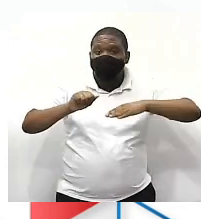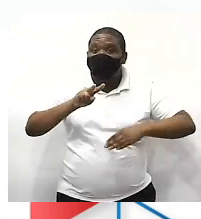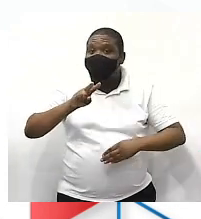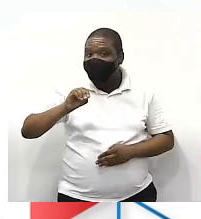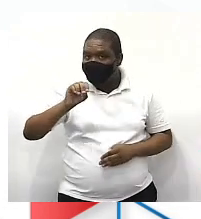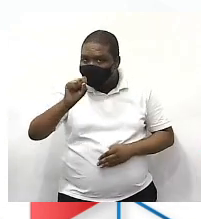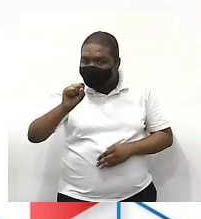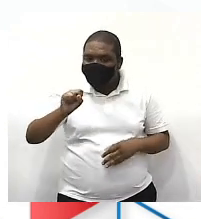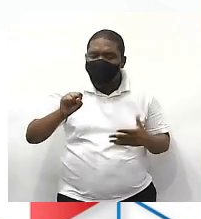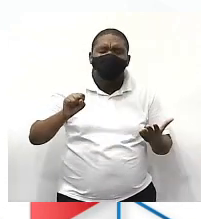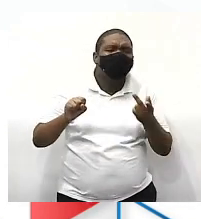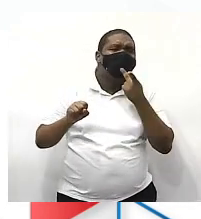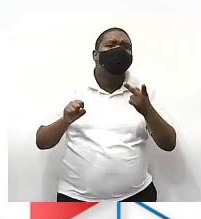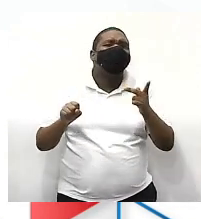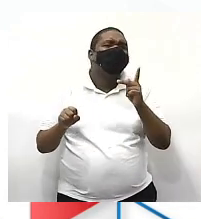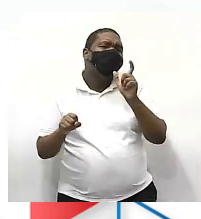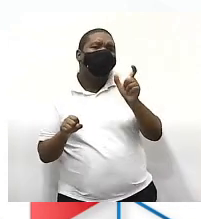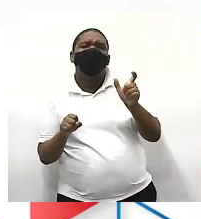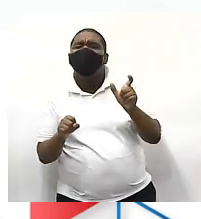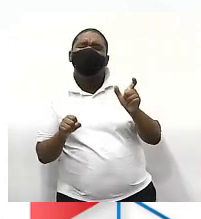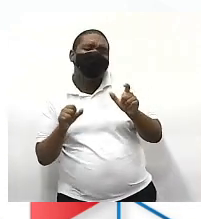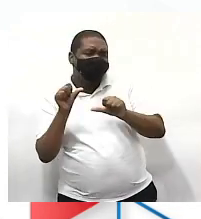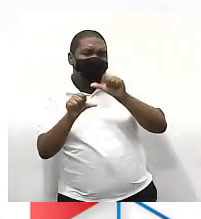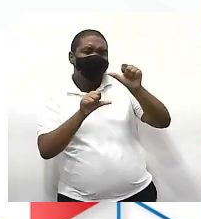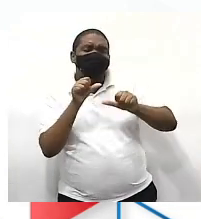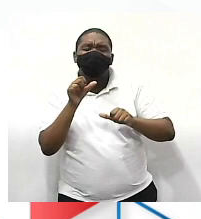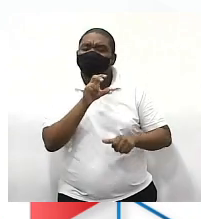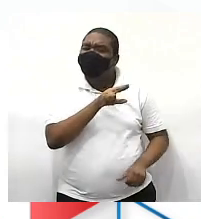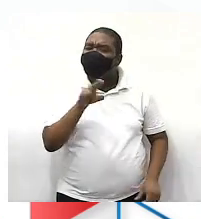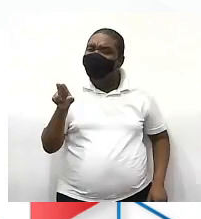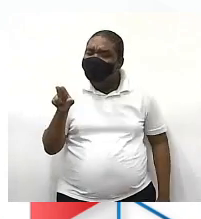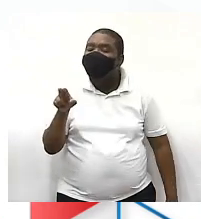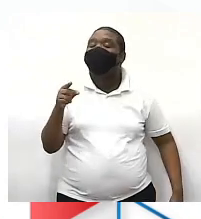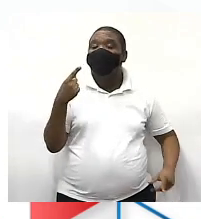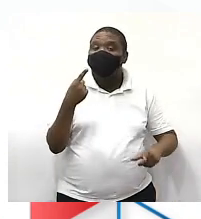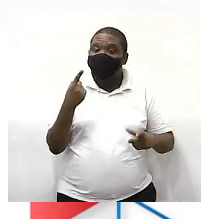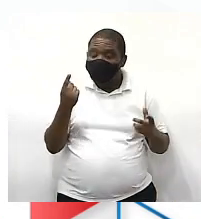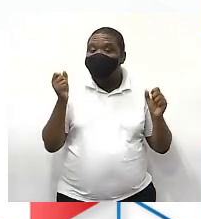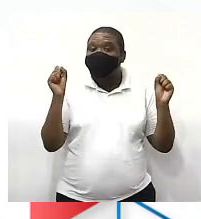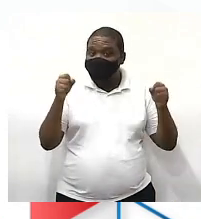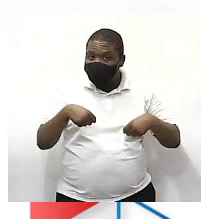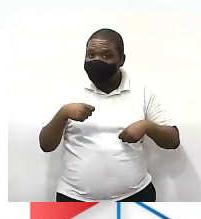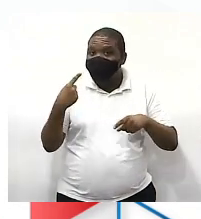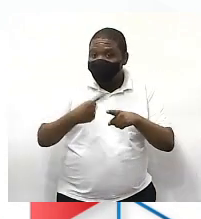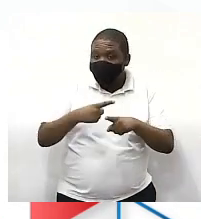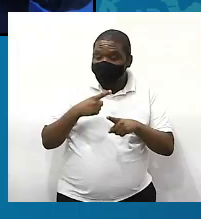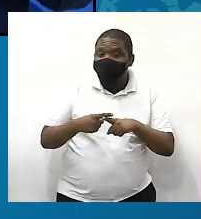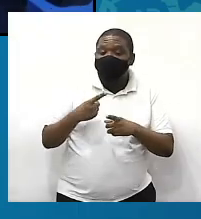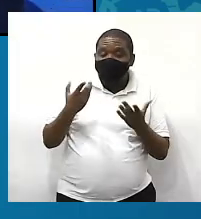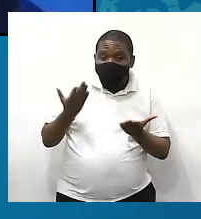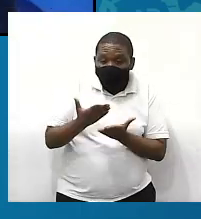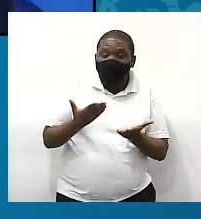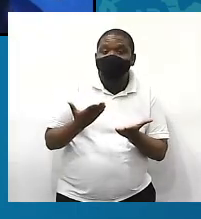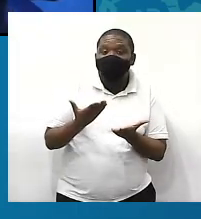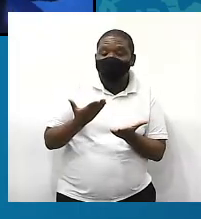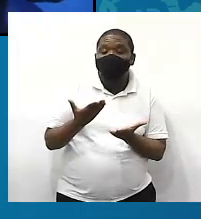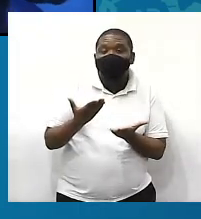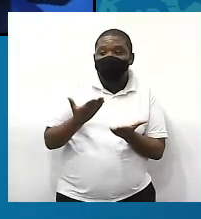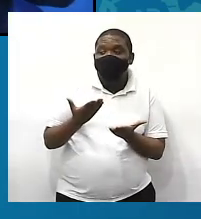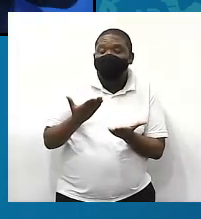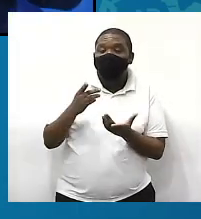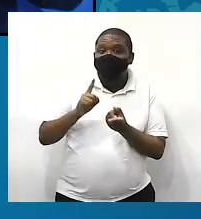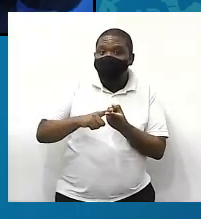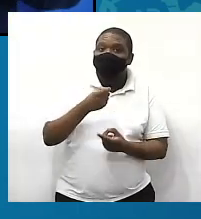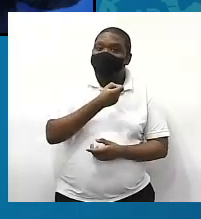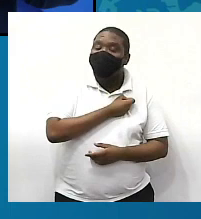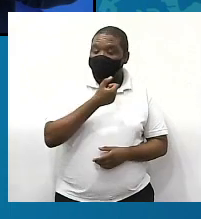16/30. Opa, professor, por que o senhor mudou a nomenclatura agora? Sim, porque a partir de agora e a partir do